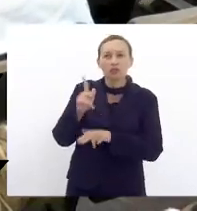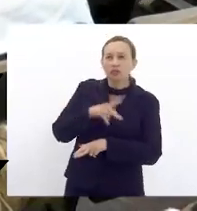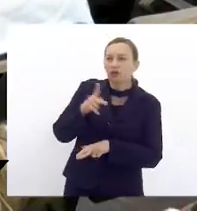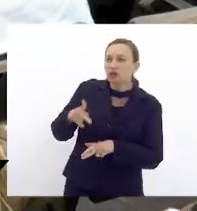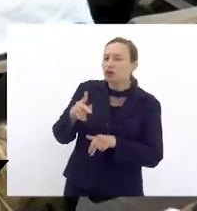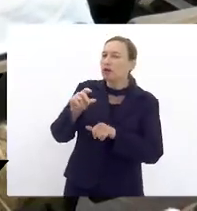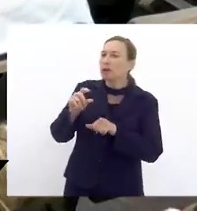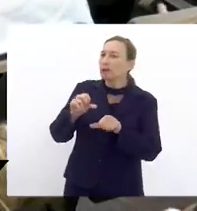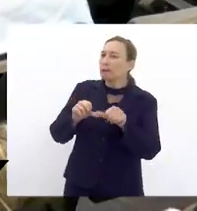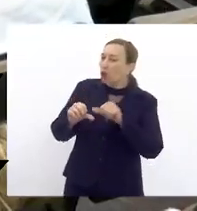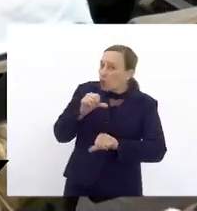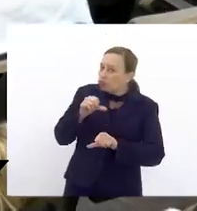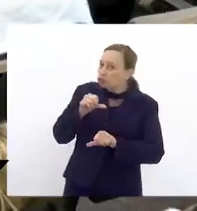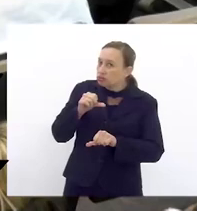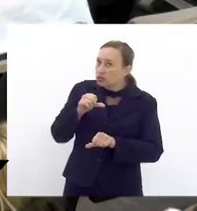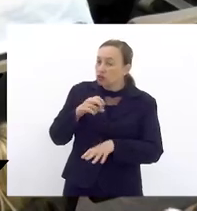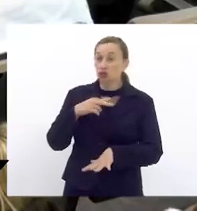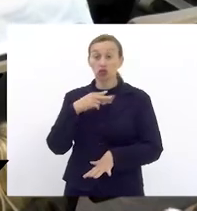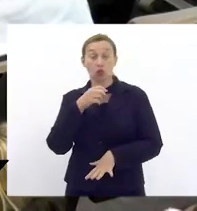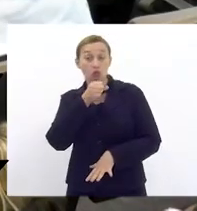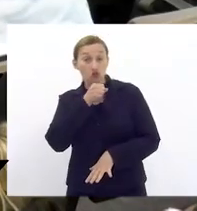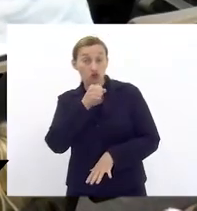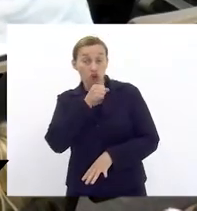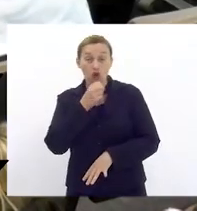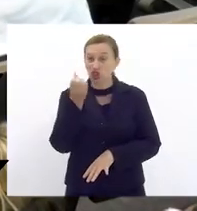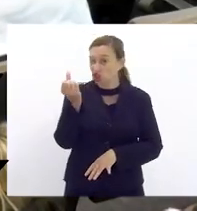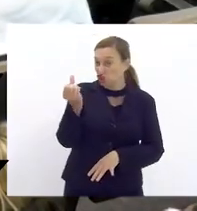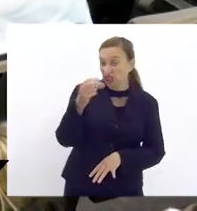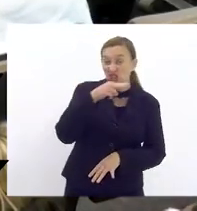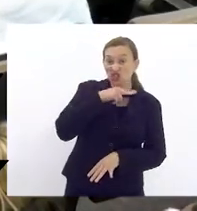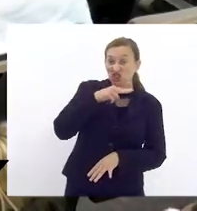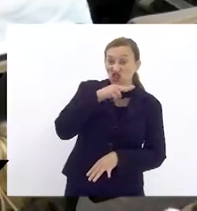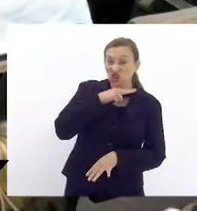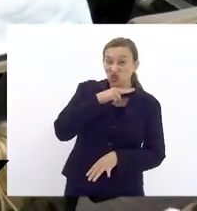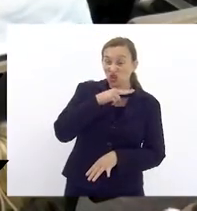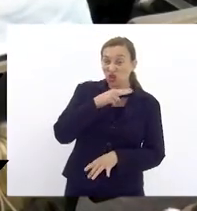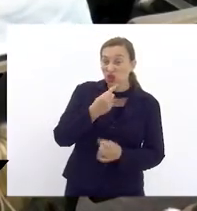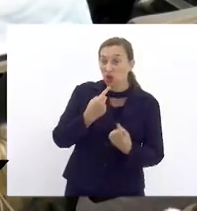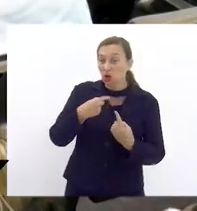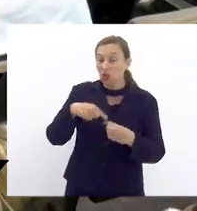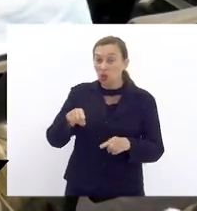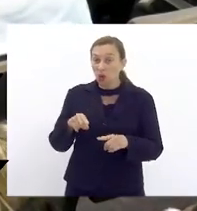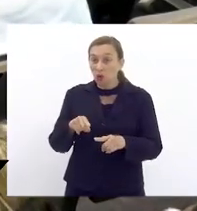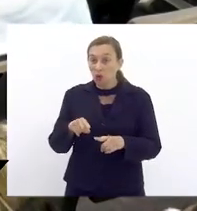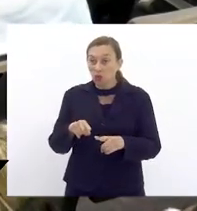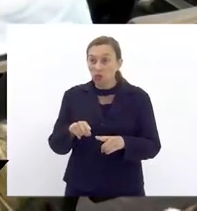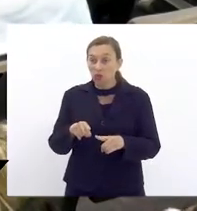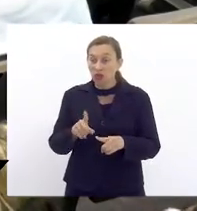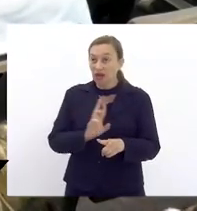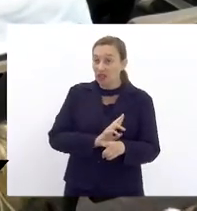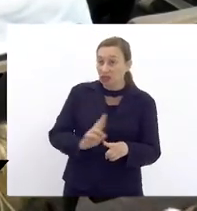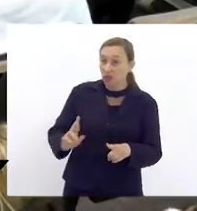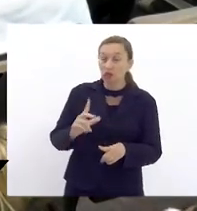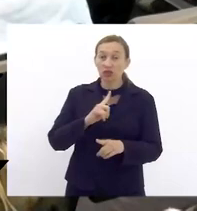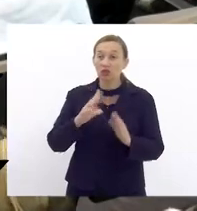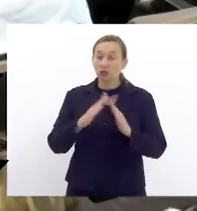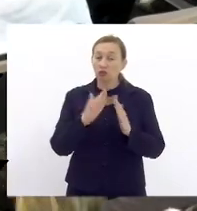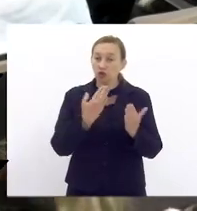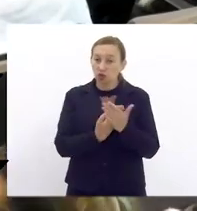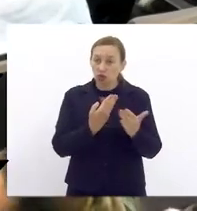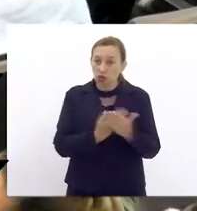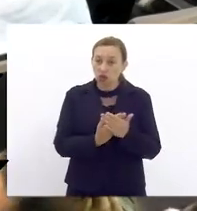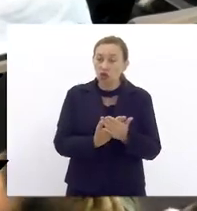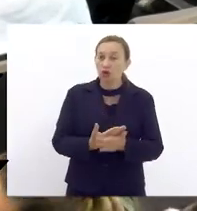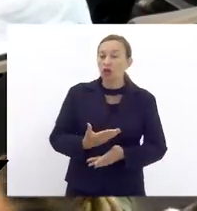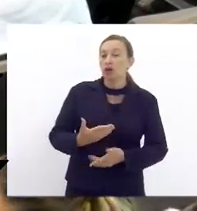contrária Sou vó de 6 netos intolerância religiosa tem no colégio por causa dos